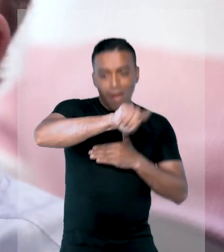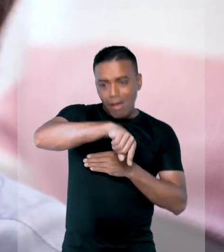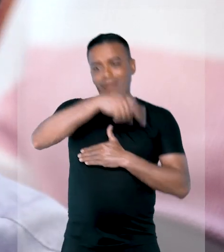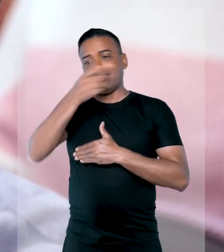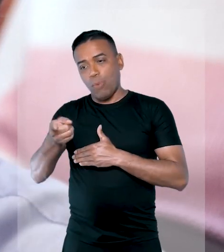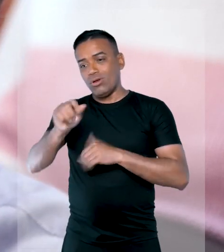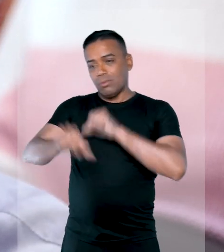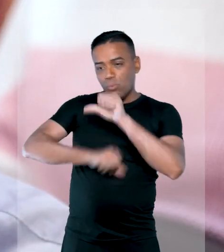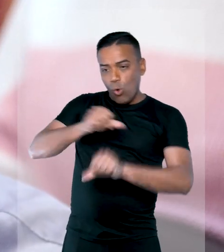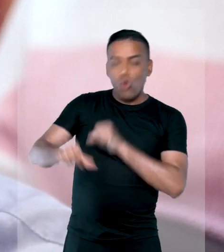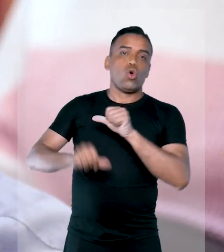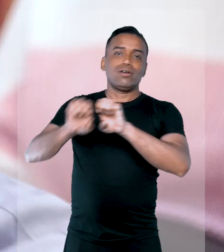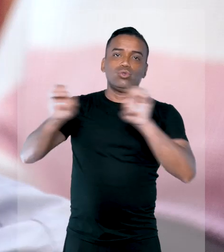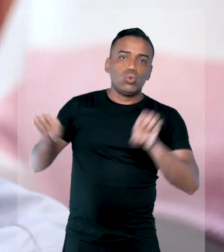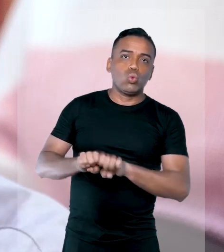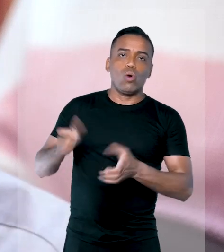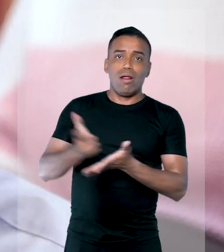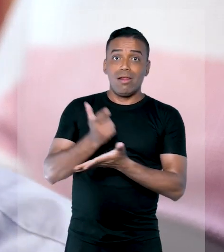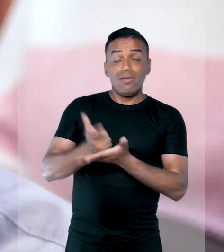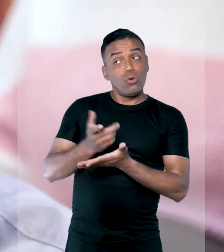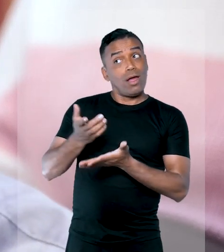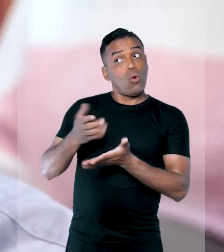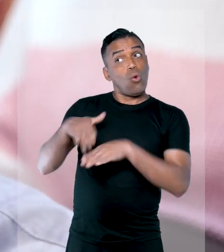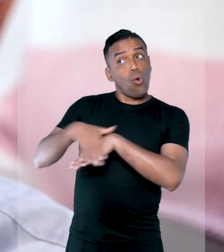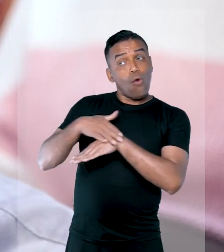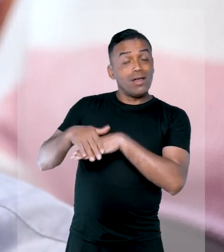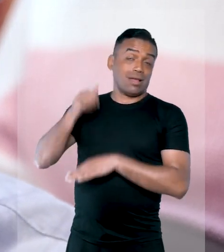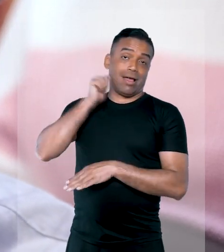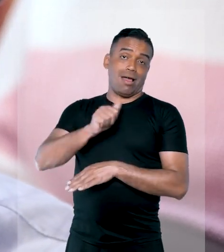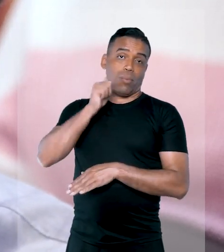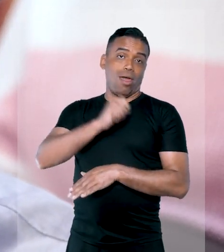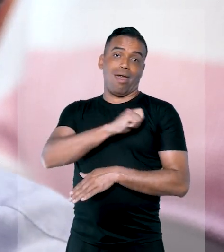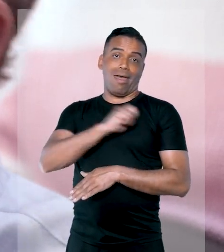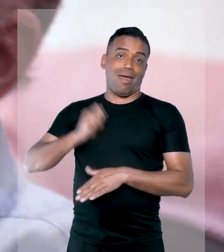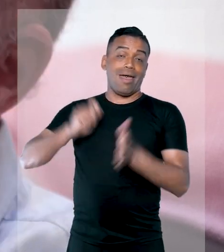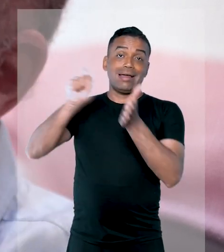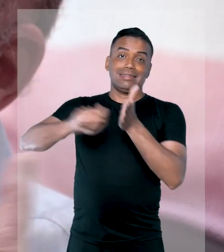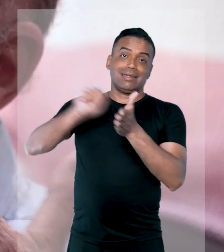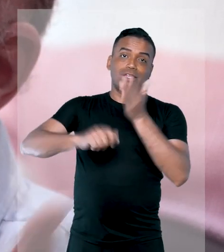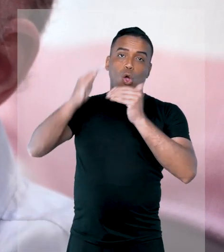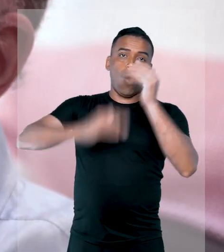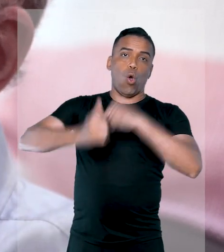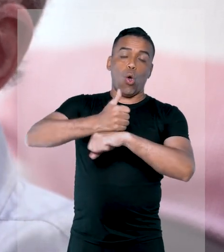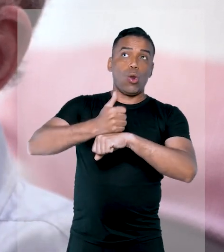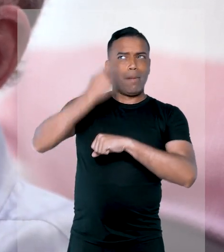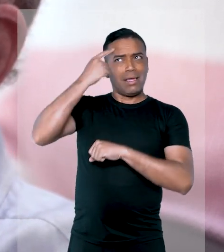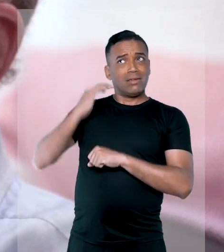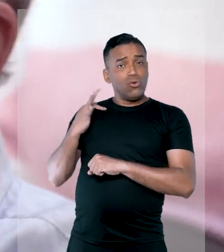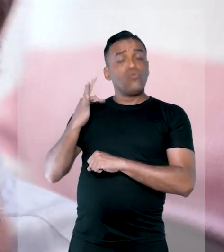e se transformou num livro. Então, agora eu quero falar com a escritora, né? Aí, como escritora, pensando no